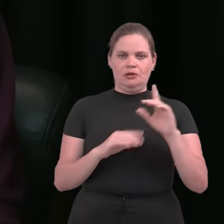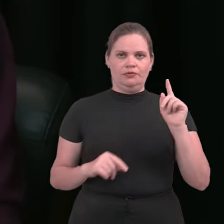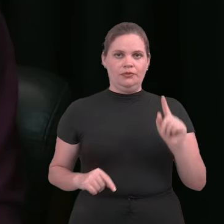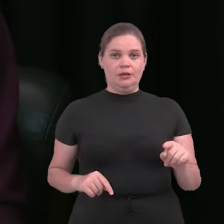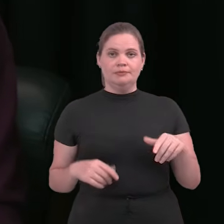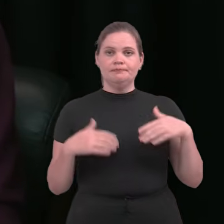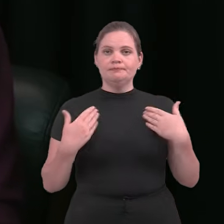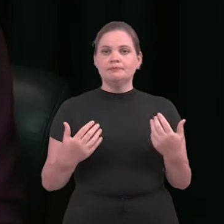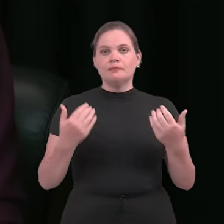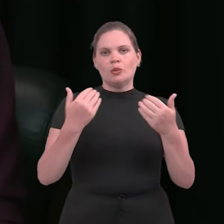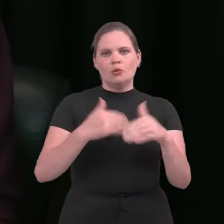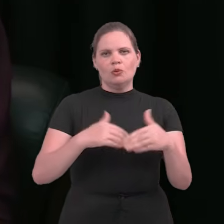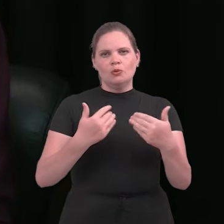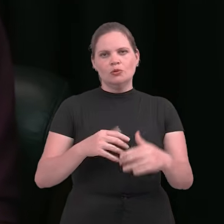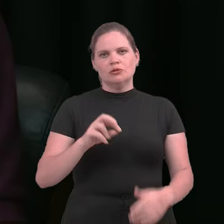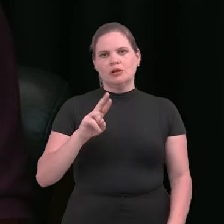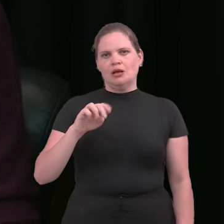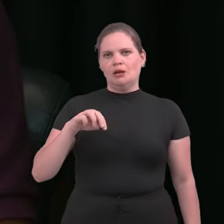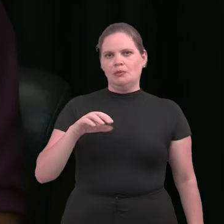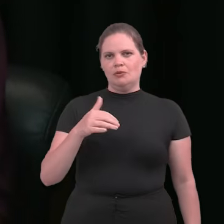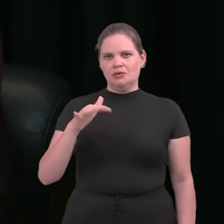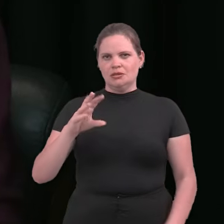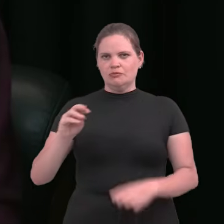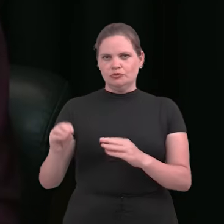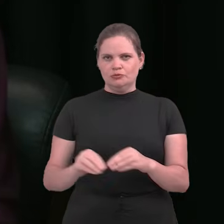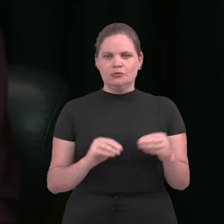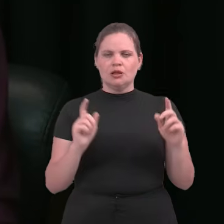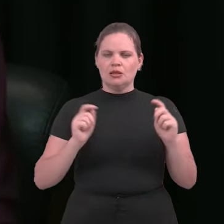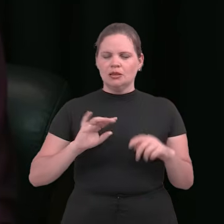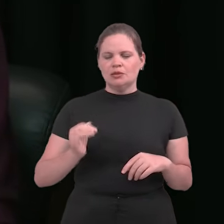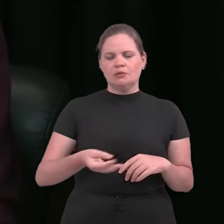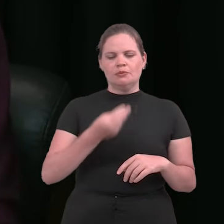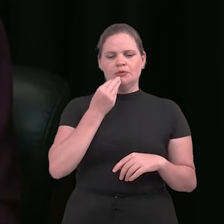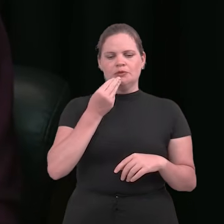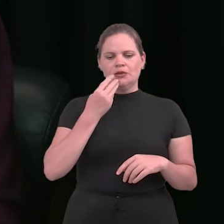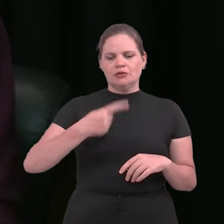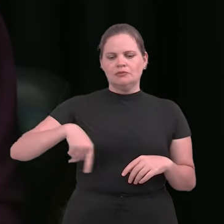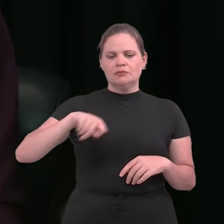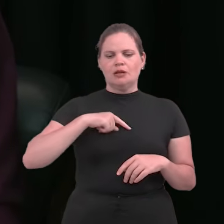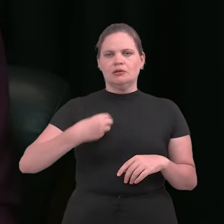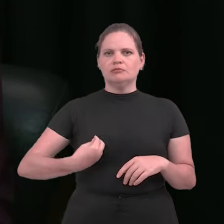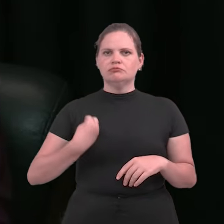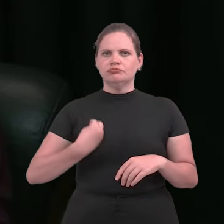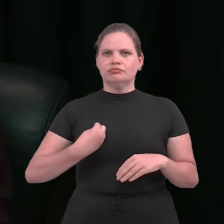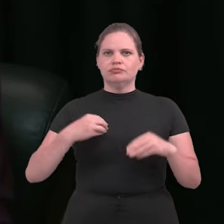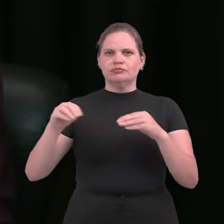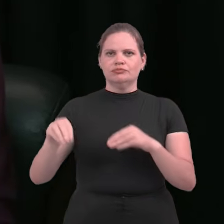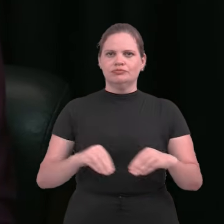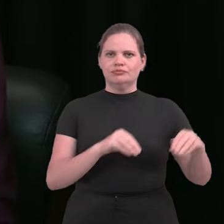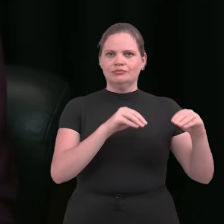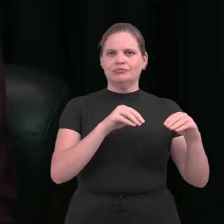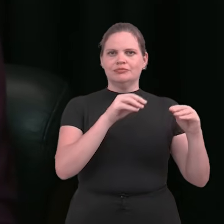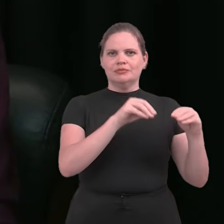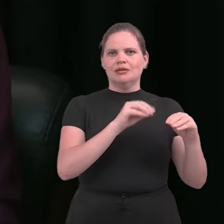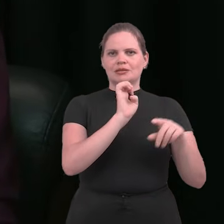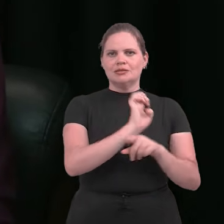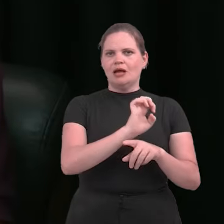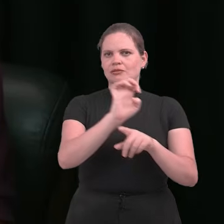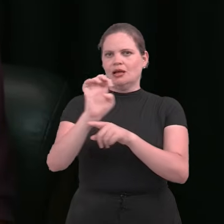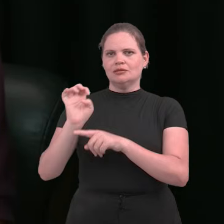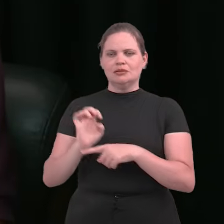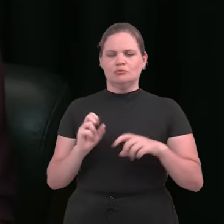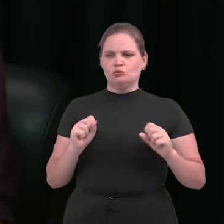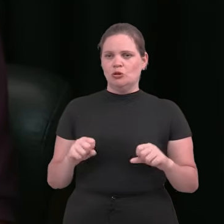o concurso de remoção ele dá essa abertura para nós movimentarmos assim nos estados. Muito bom. Então, se você quiser